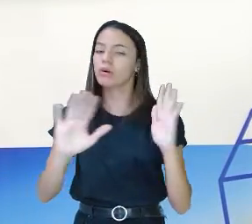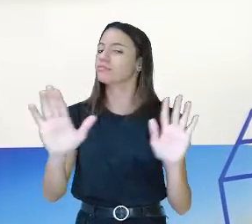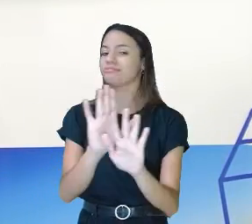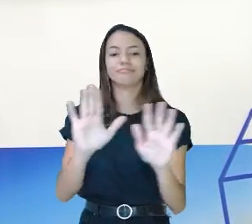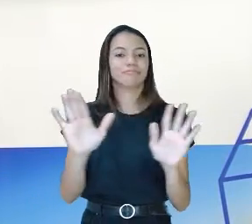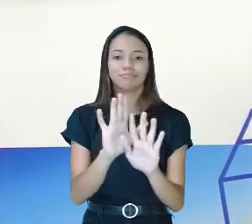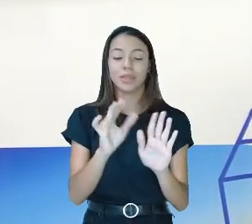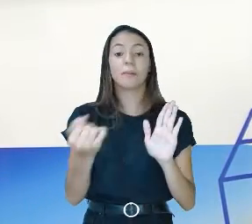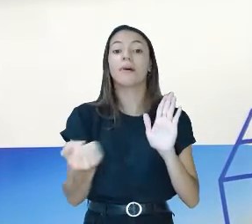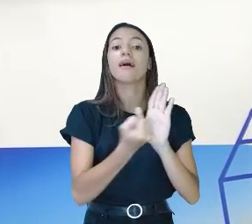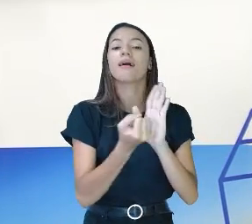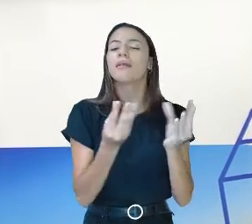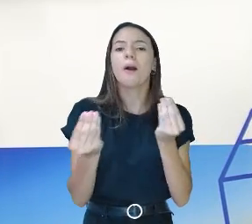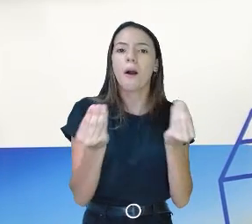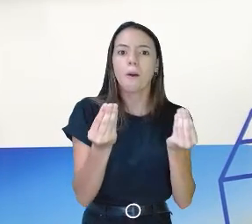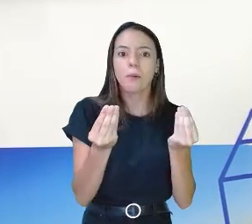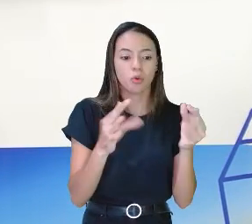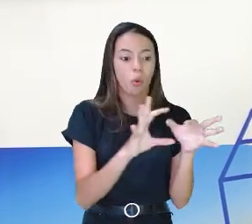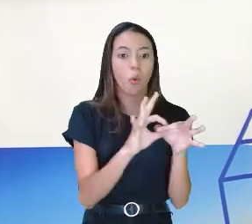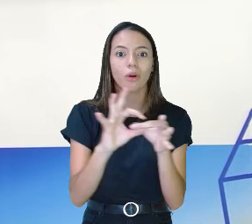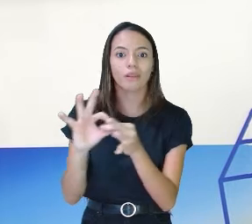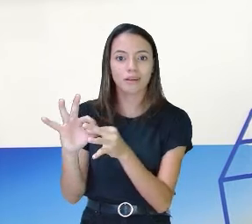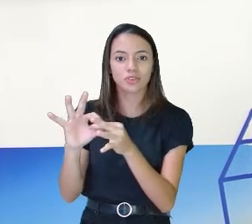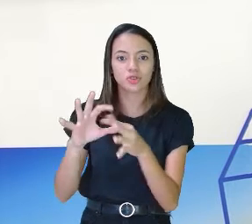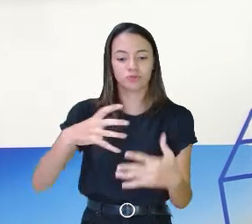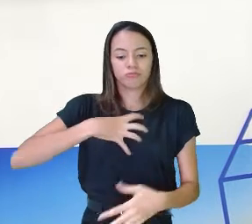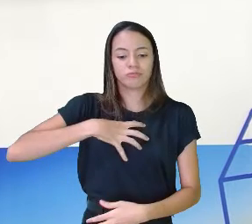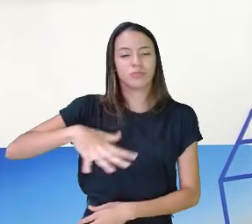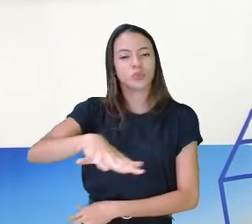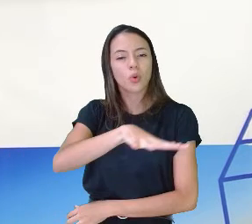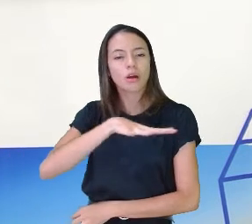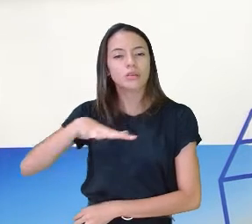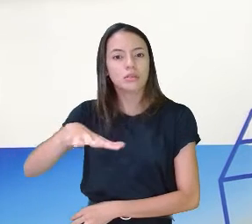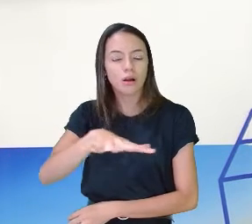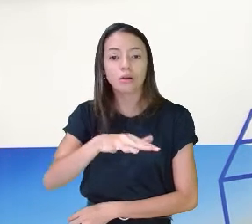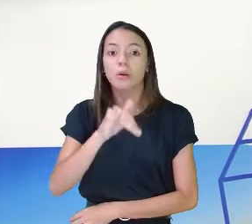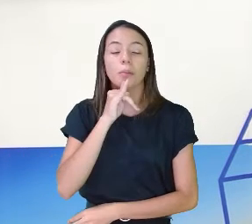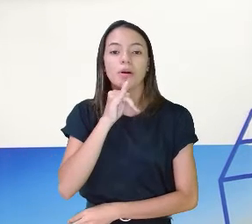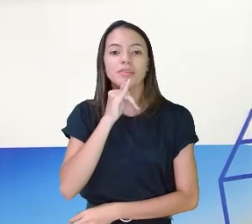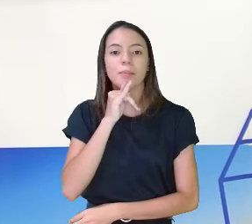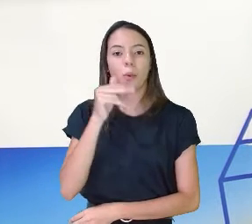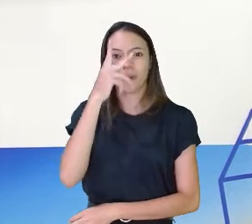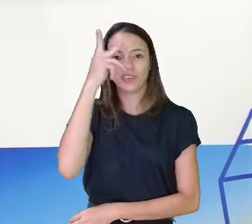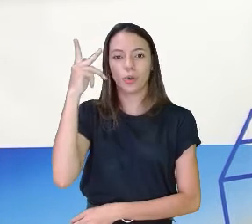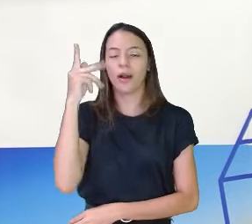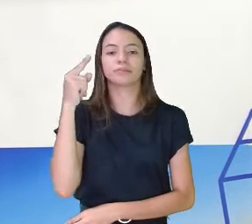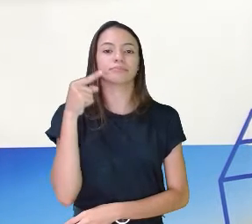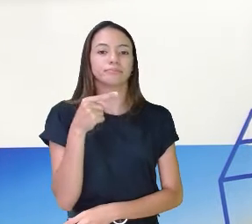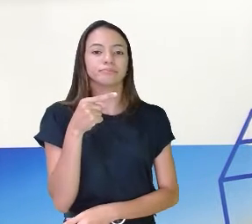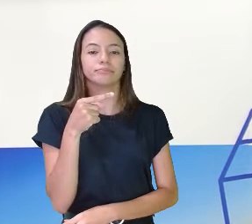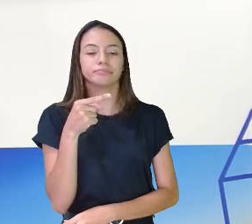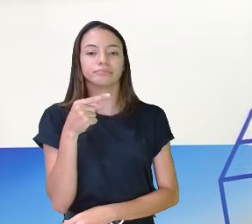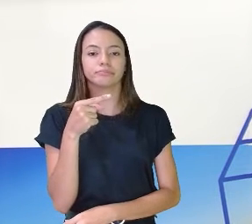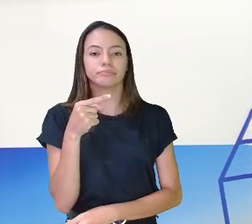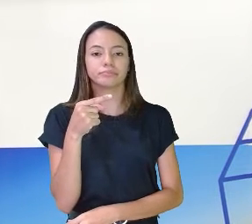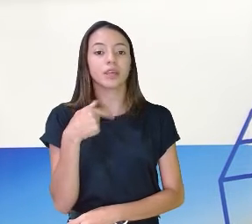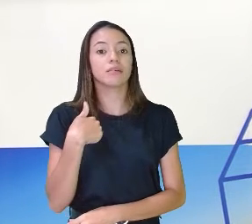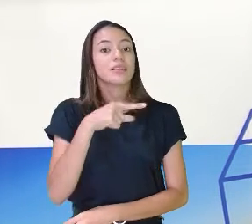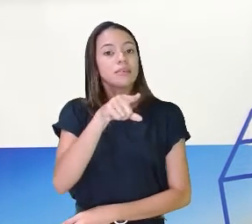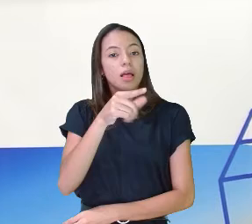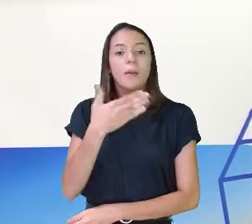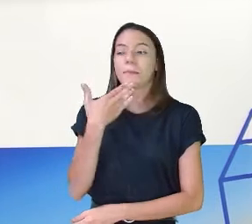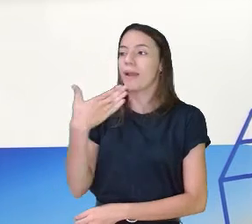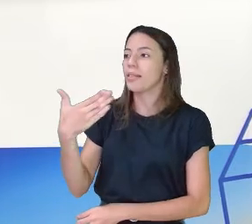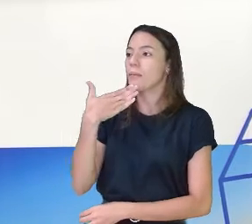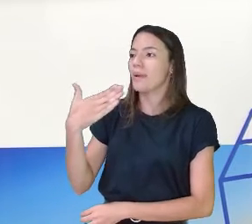é uma situação irônica. Como, por exemplo, alguém que sempre te nega alguma coisa, de repente, precisa de algo de você. E